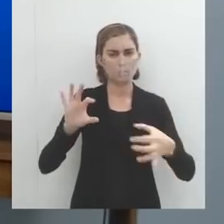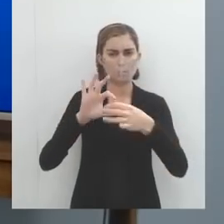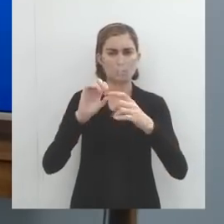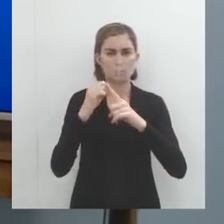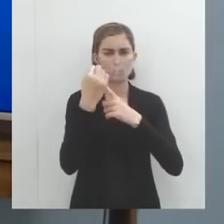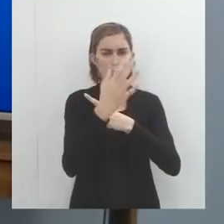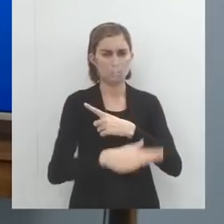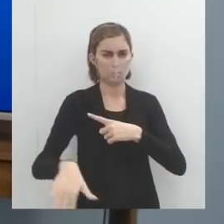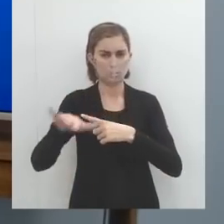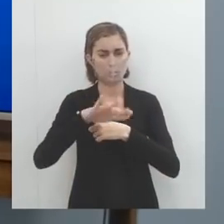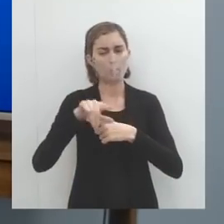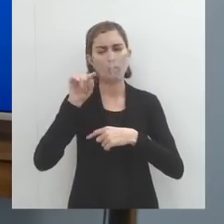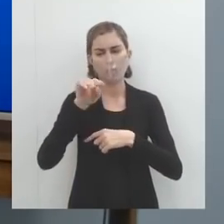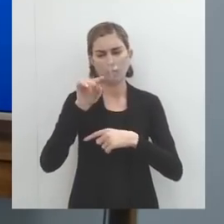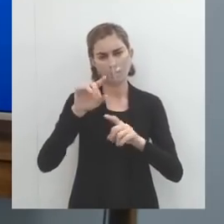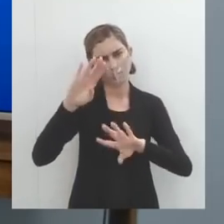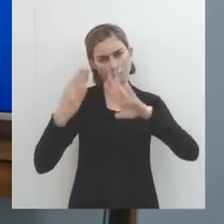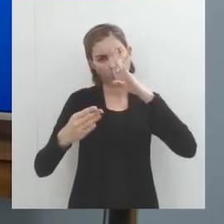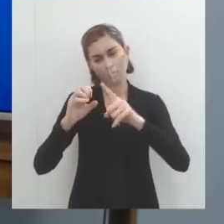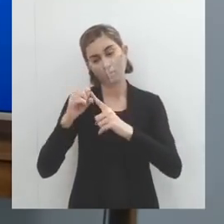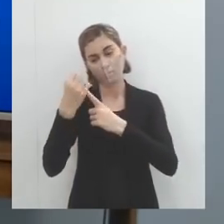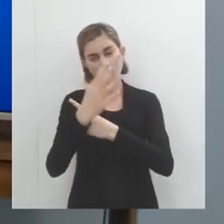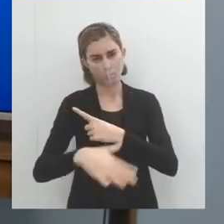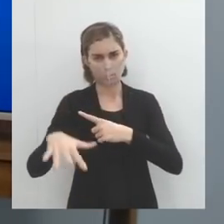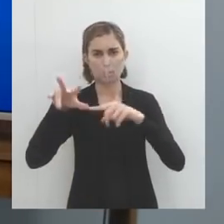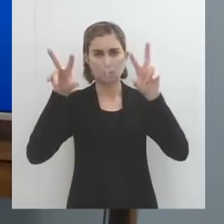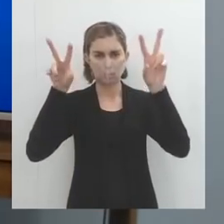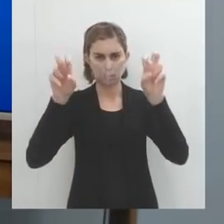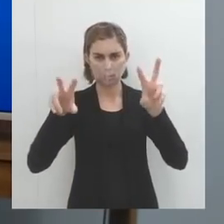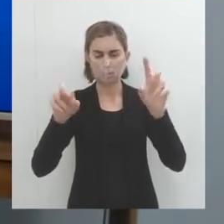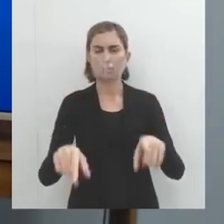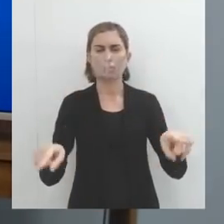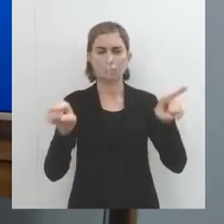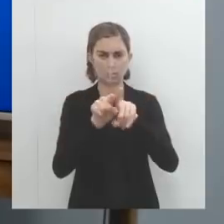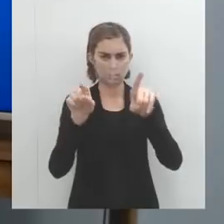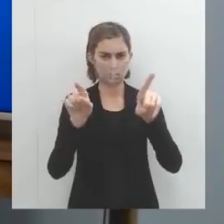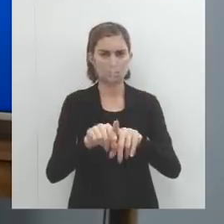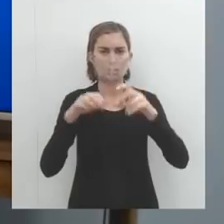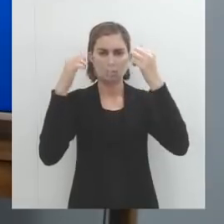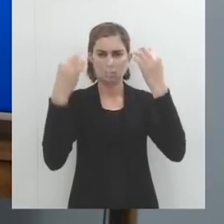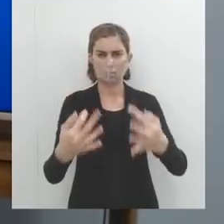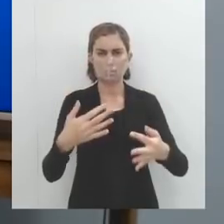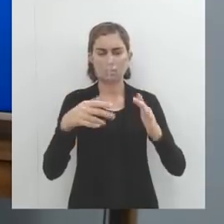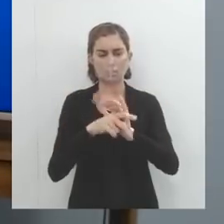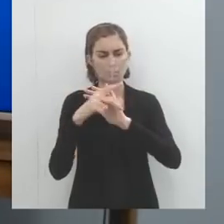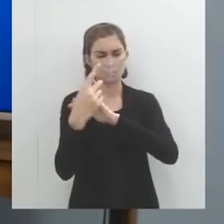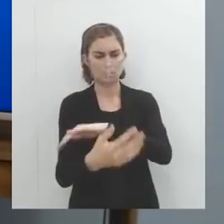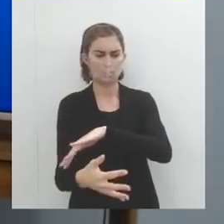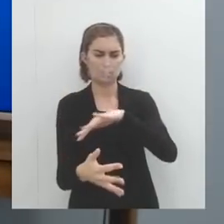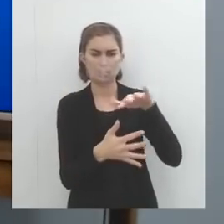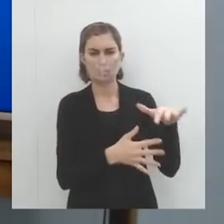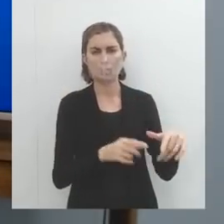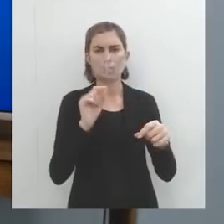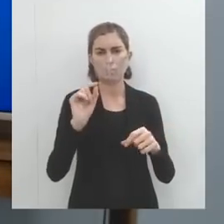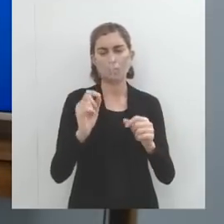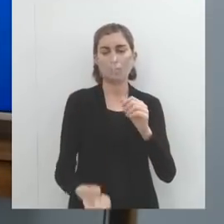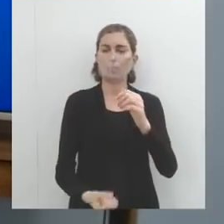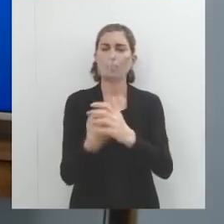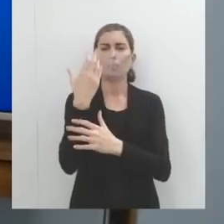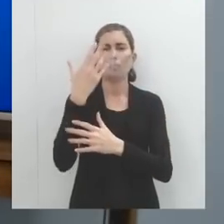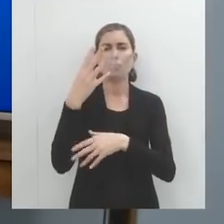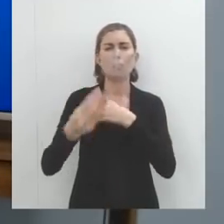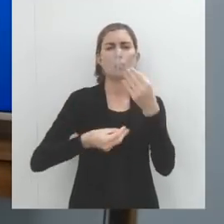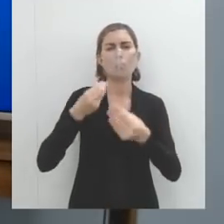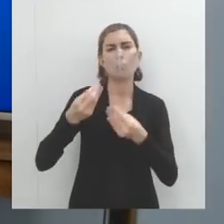social. Aí essa biologia social, ela trata também, uma das partes dessa biologia social, aparece lá os